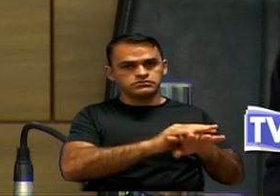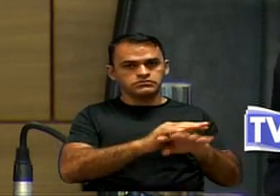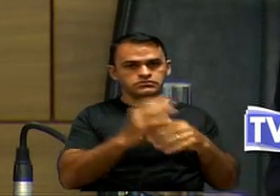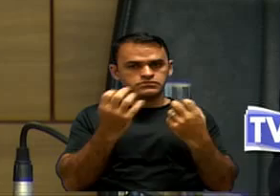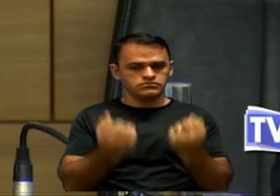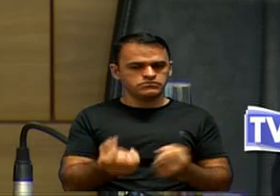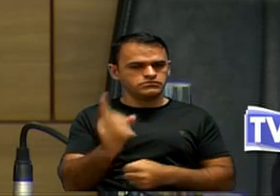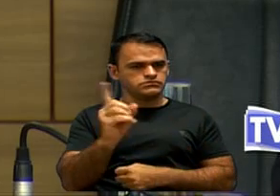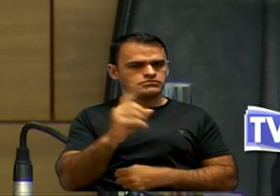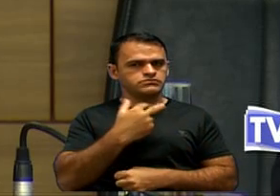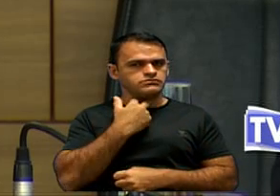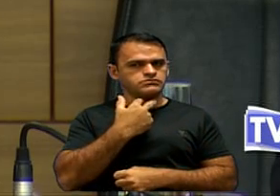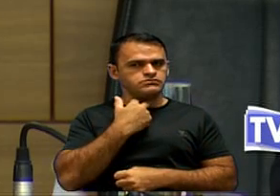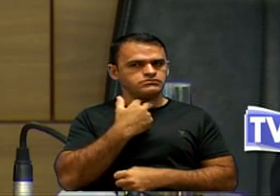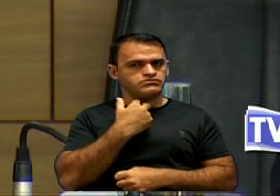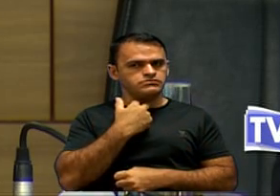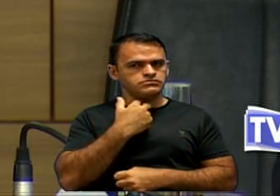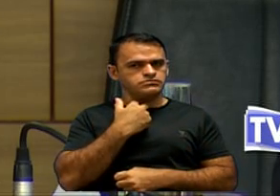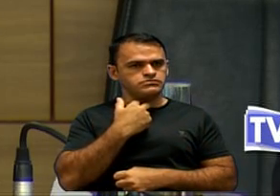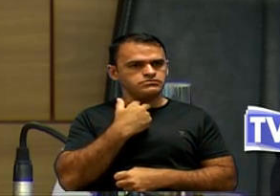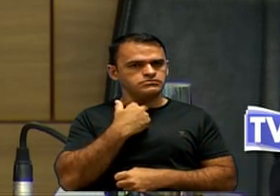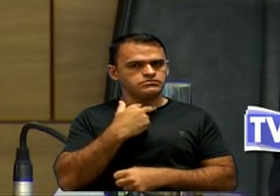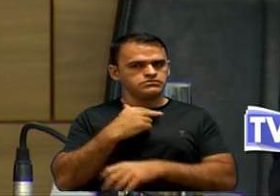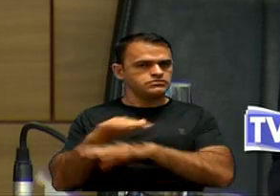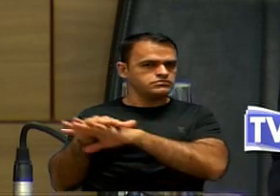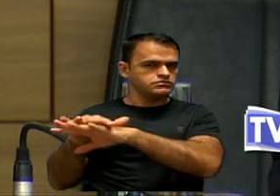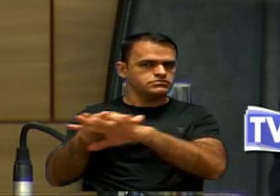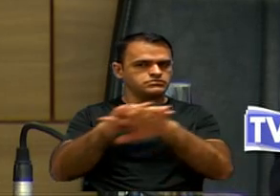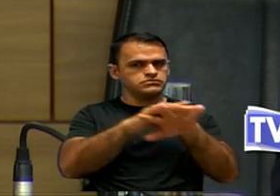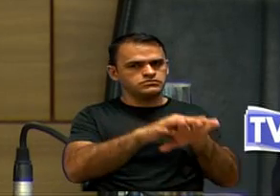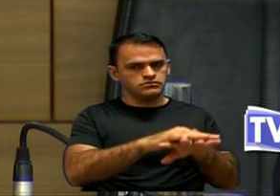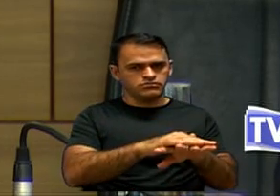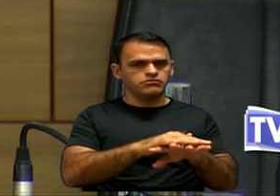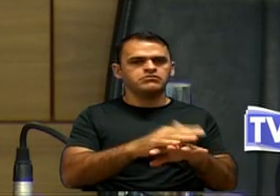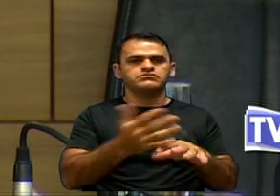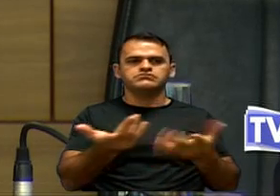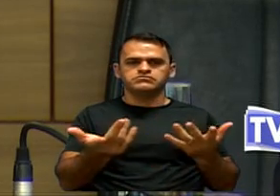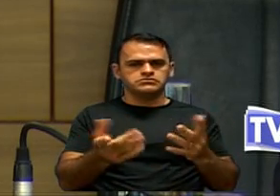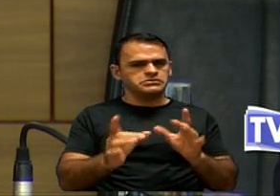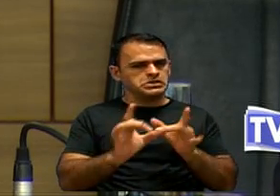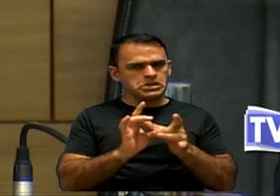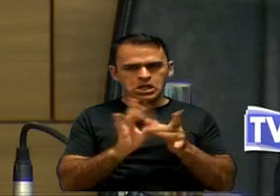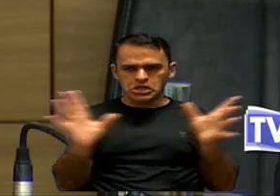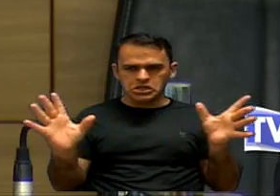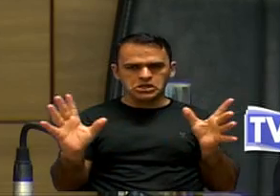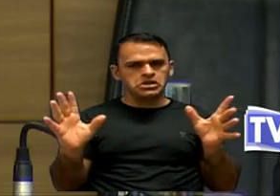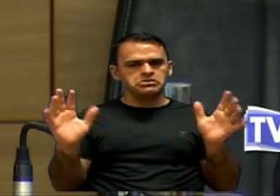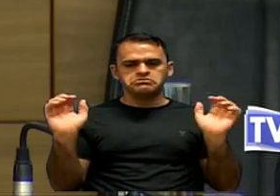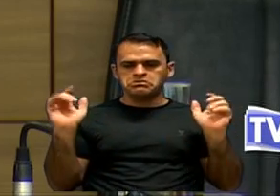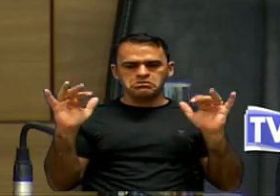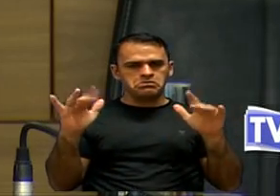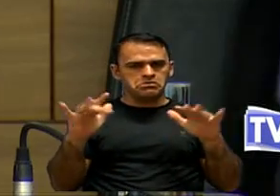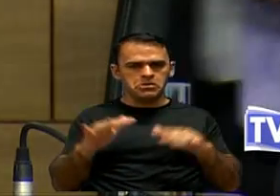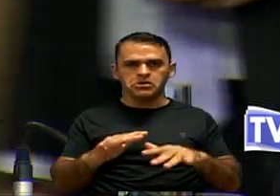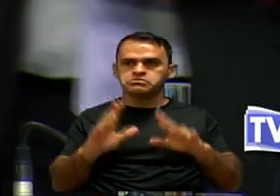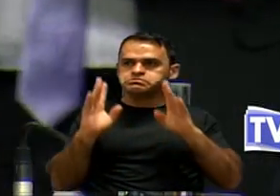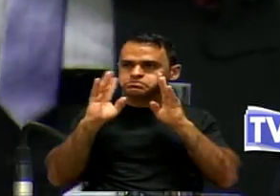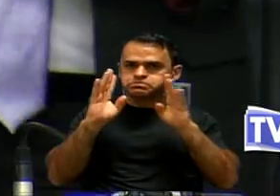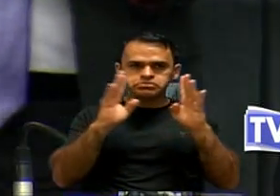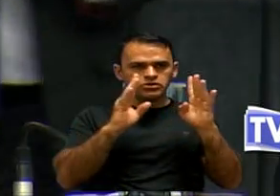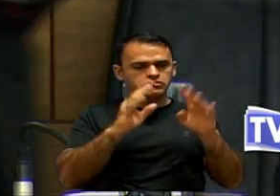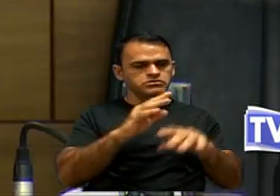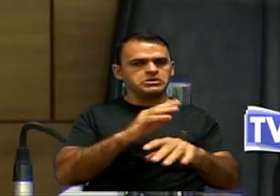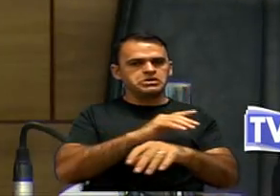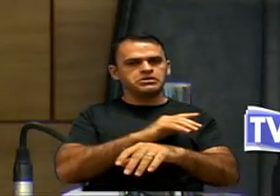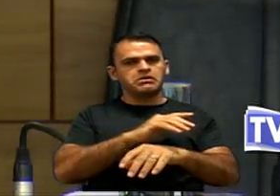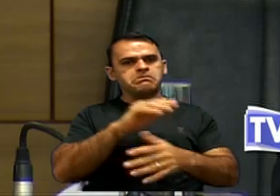Eu não posso permitir ofensas aos vereadores. Eu não posso. Vocês têm o direito de vir aqui, de prestigiar o trabalho, mas não pode ofender